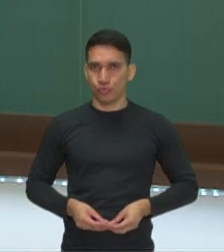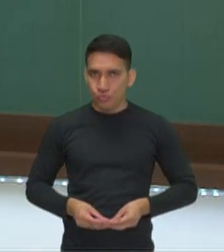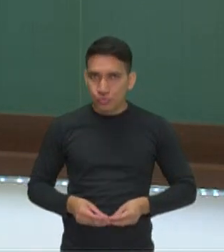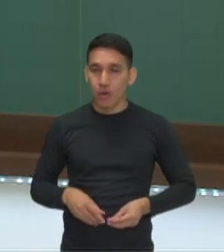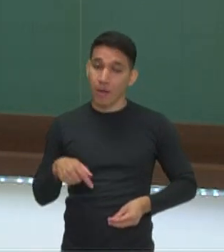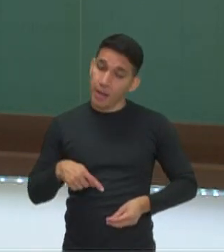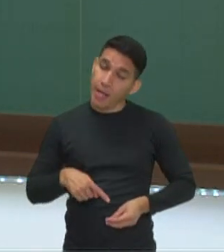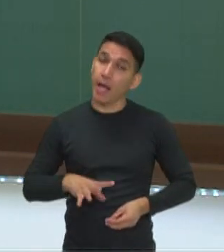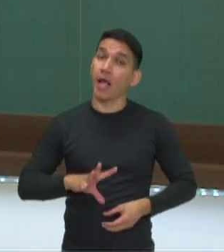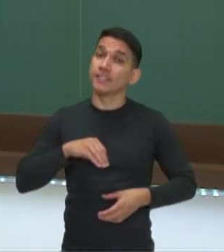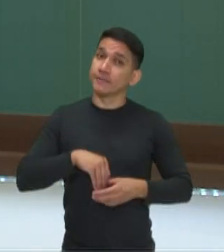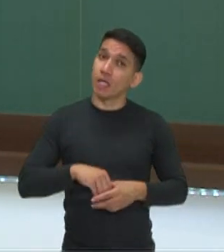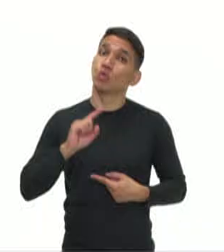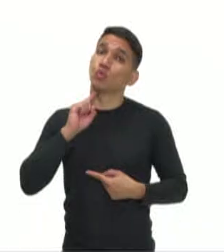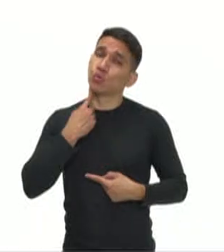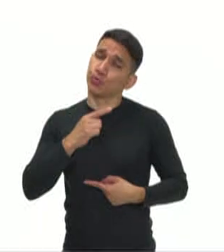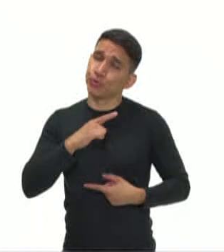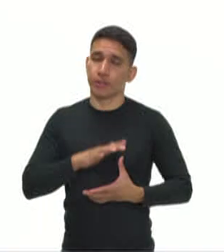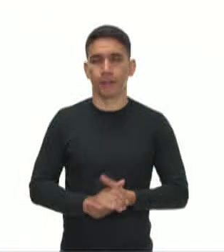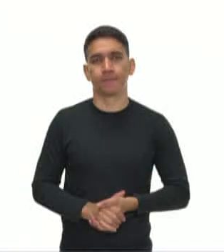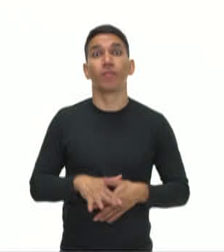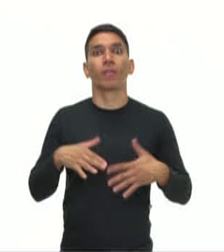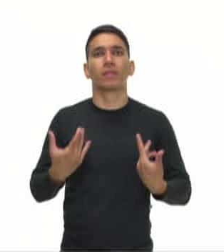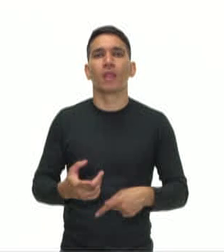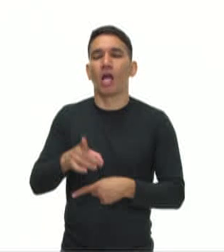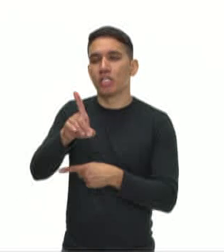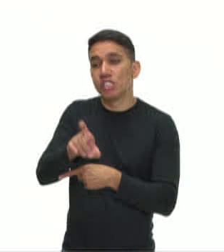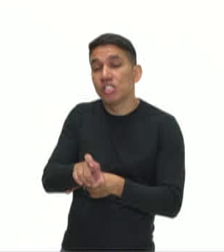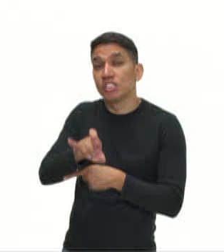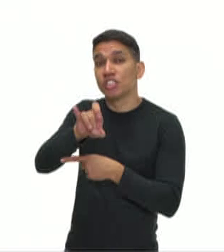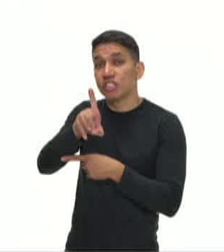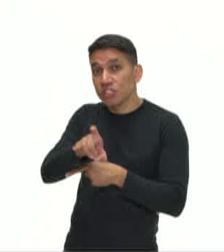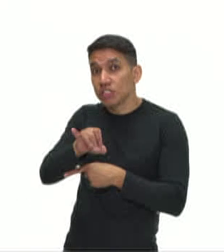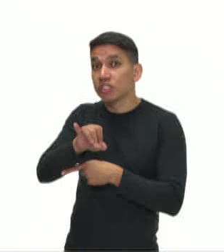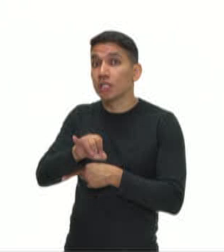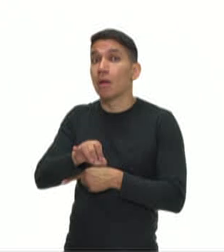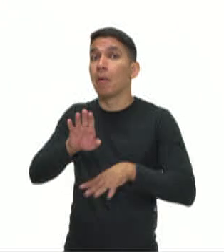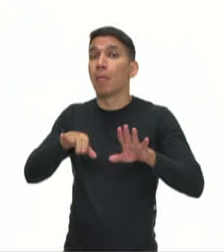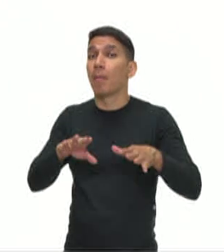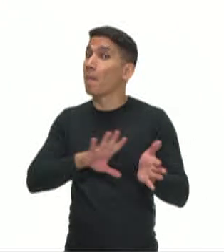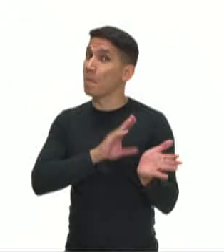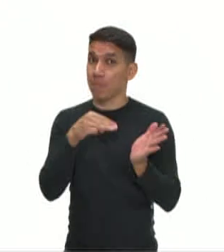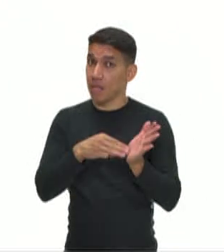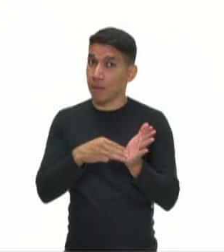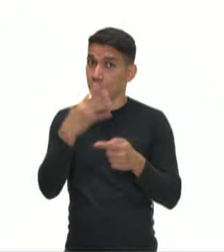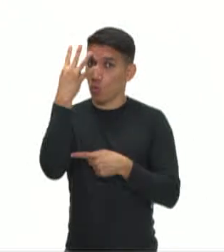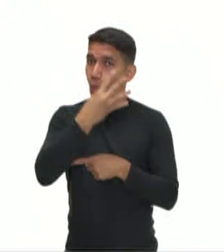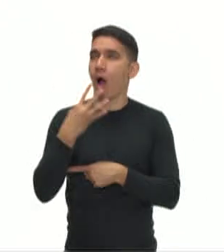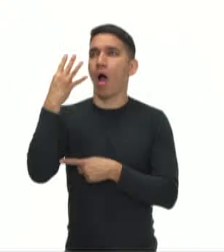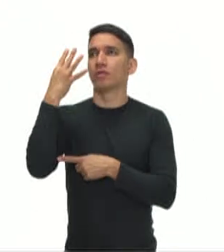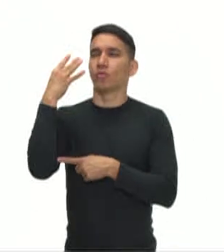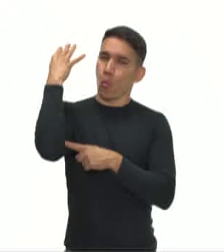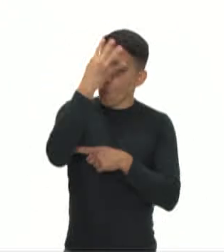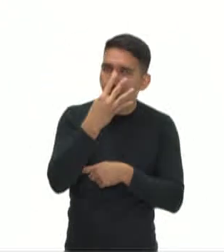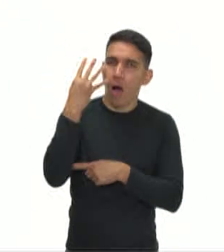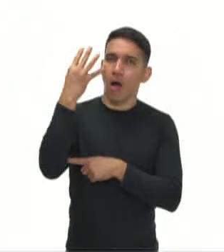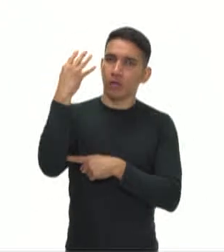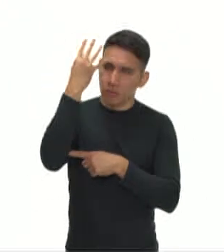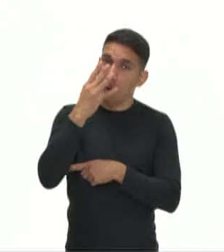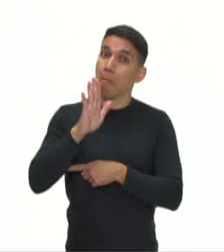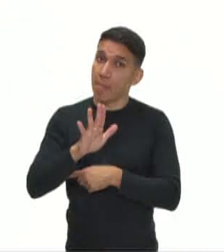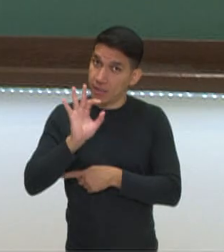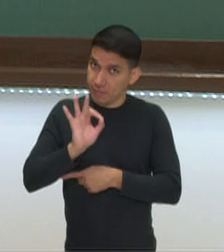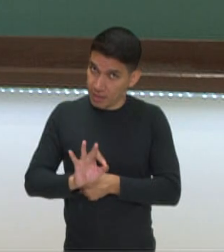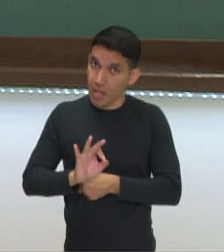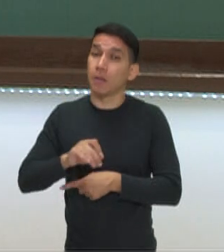de toxinas. Urinar pelo menos de 4 em 4 horas, mas o ideal é que aconteçam mais